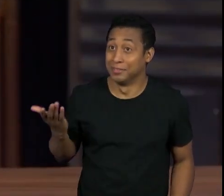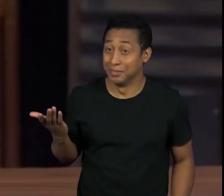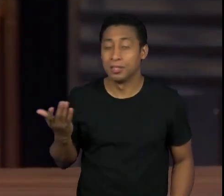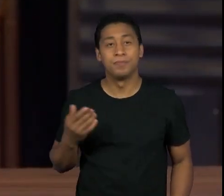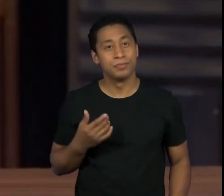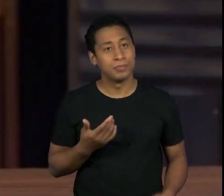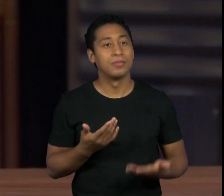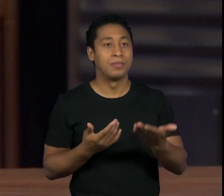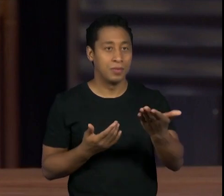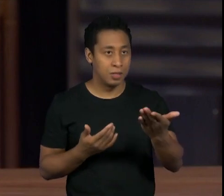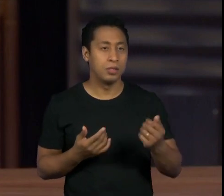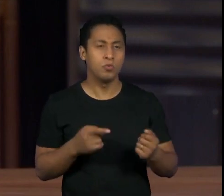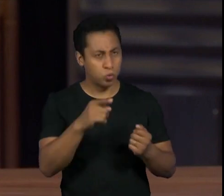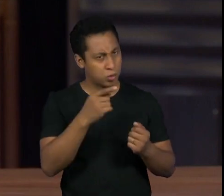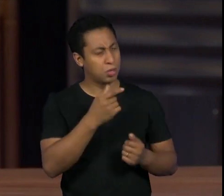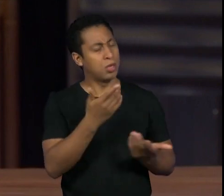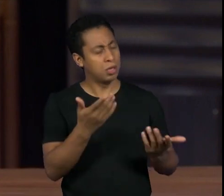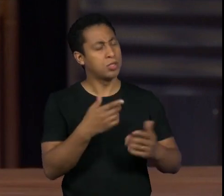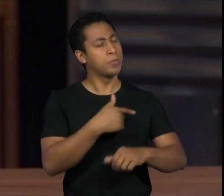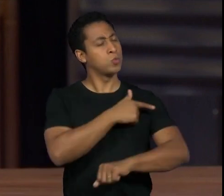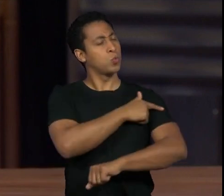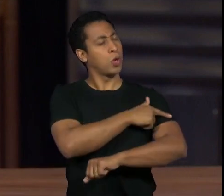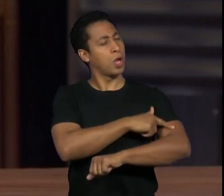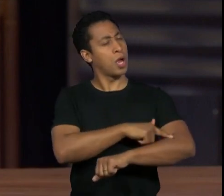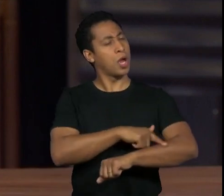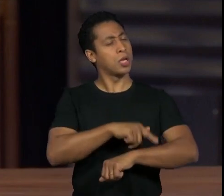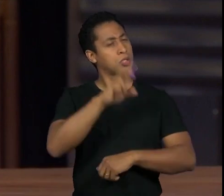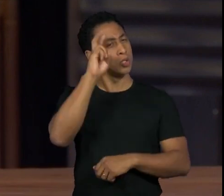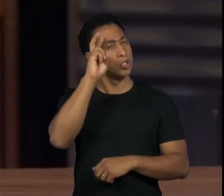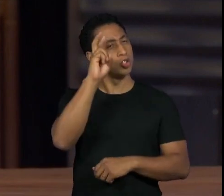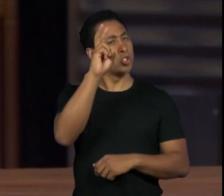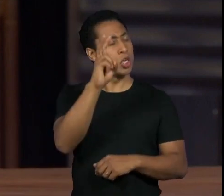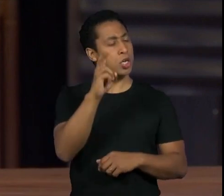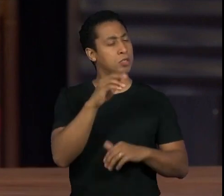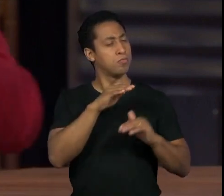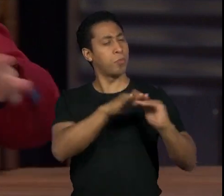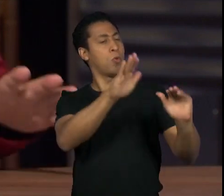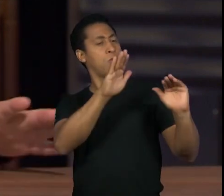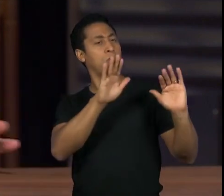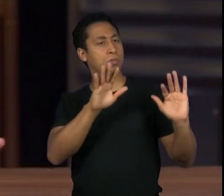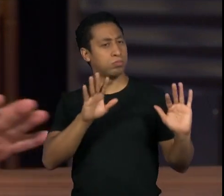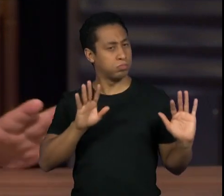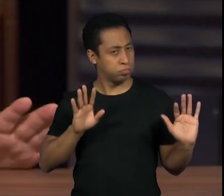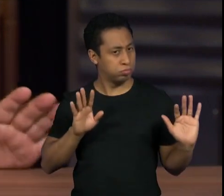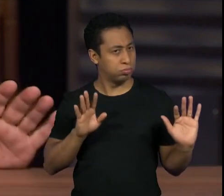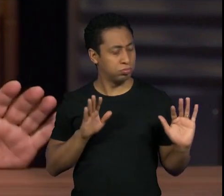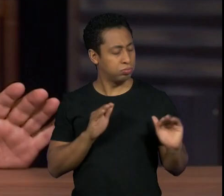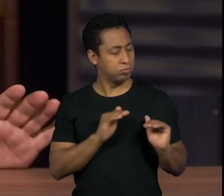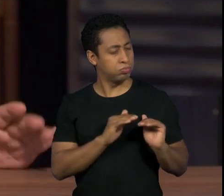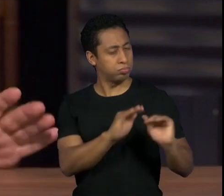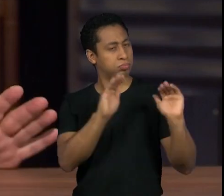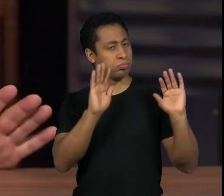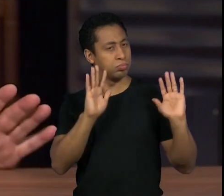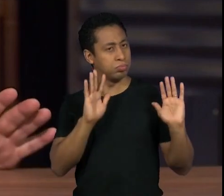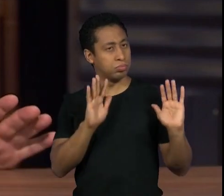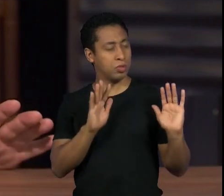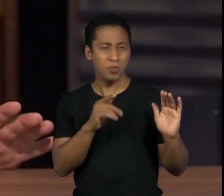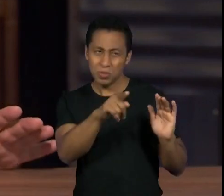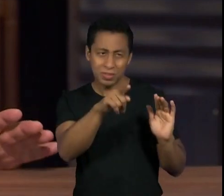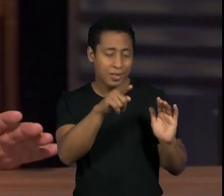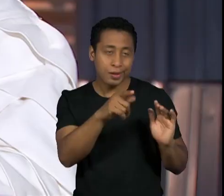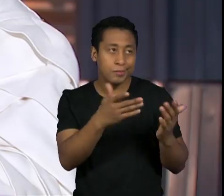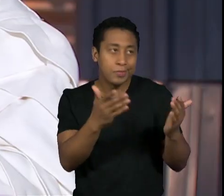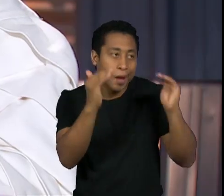com uma elegância e com uma inteligência que... você não está fazendo nenhum favor para ninguém, não. Você é